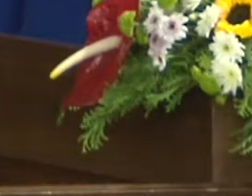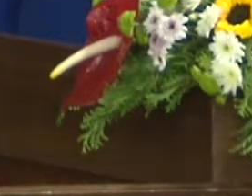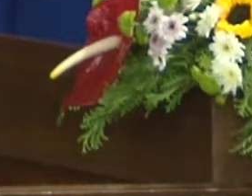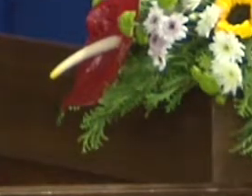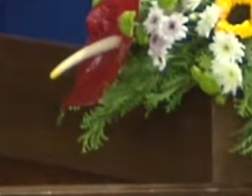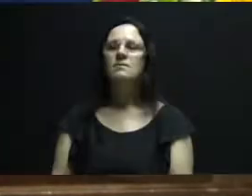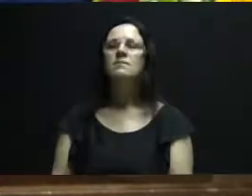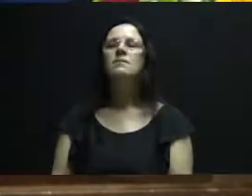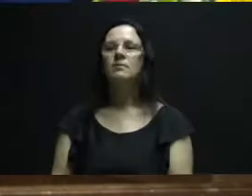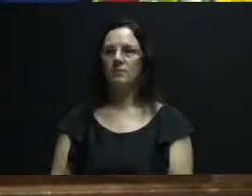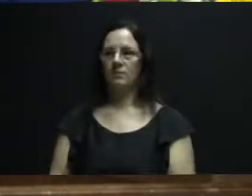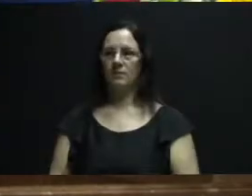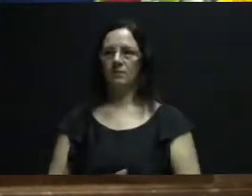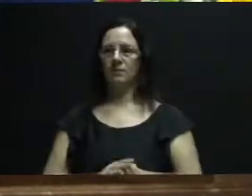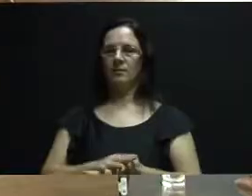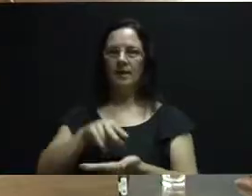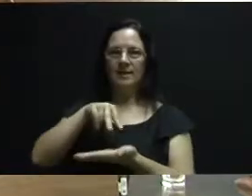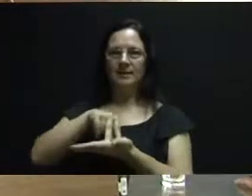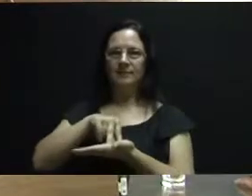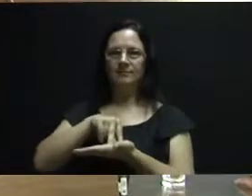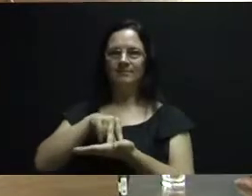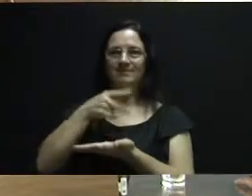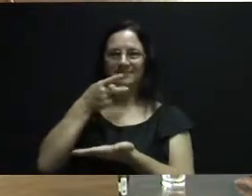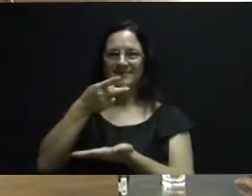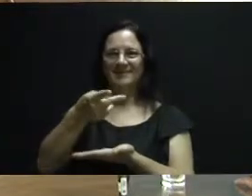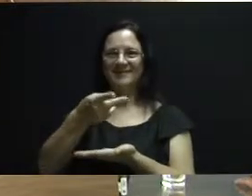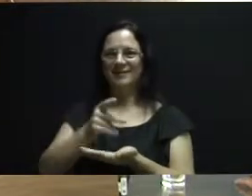Conceda a palavra à homenageada.